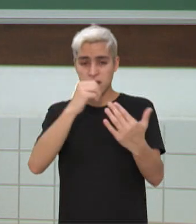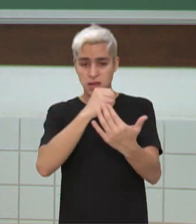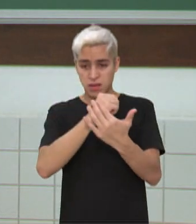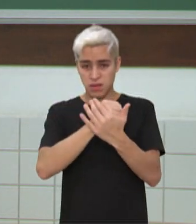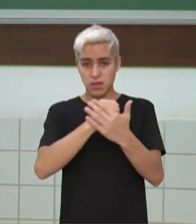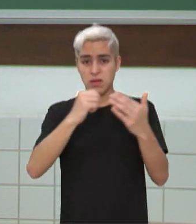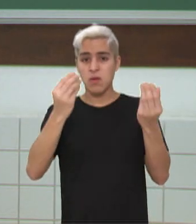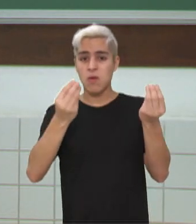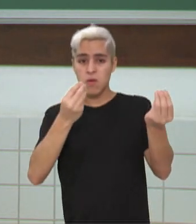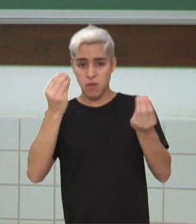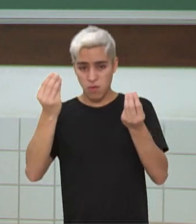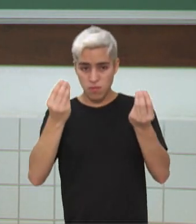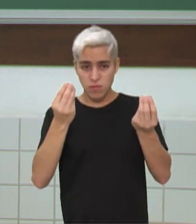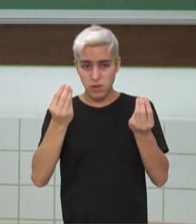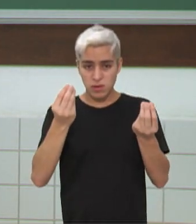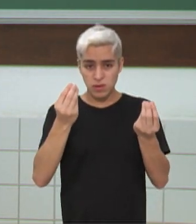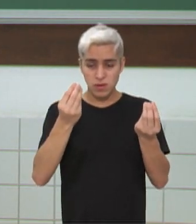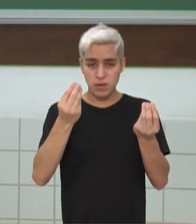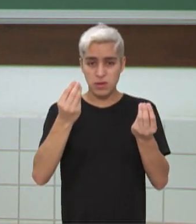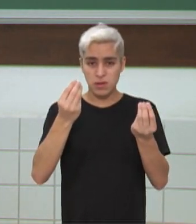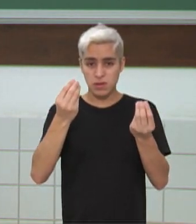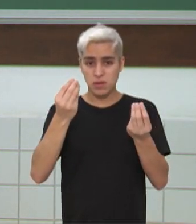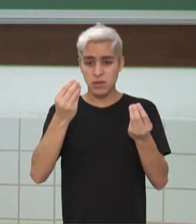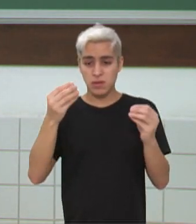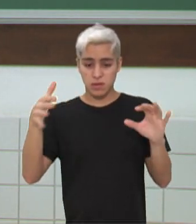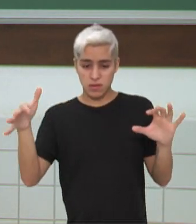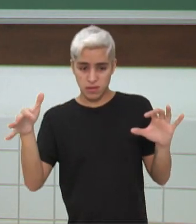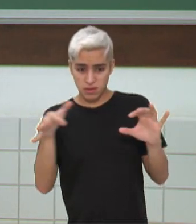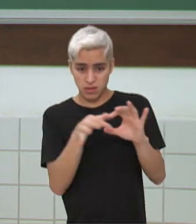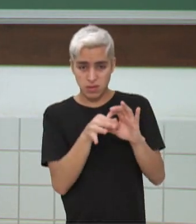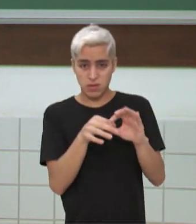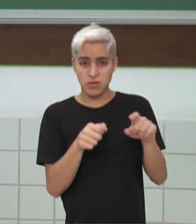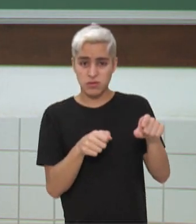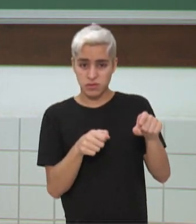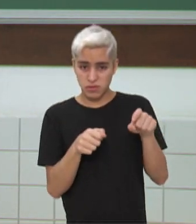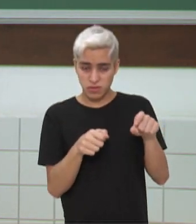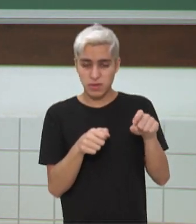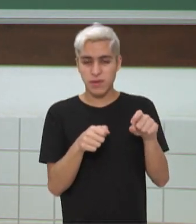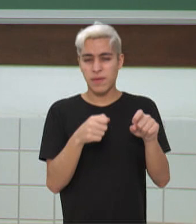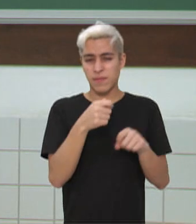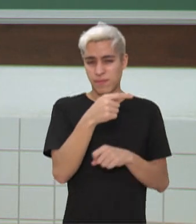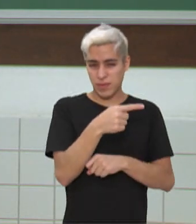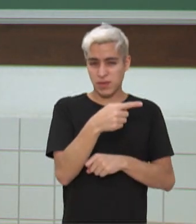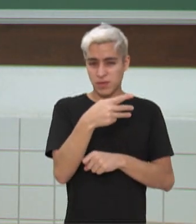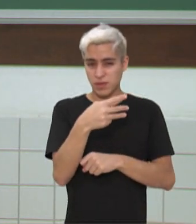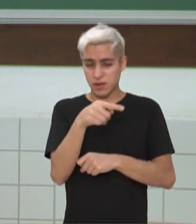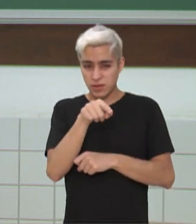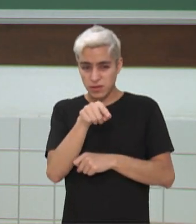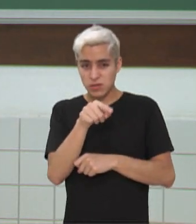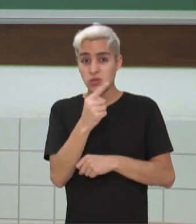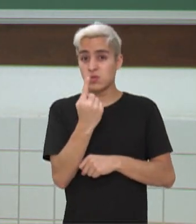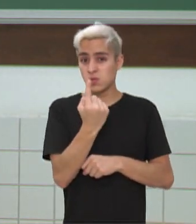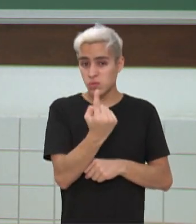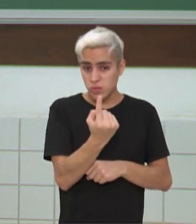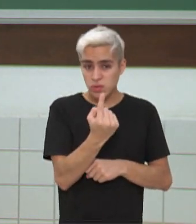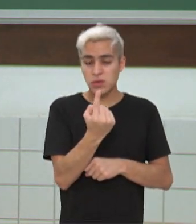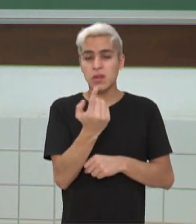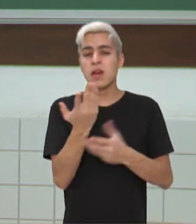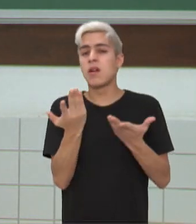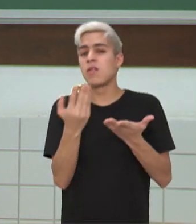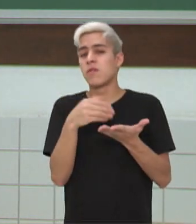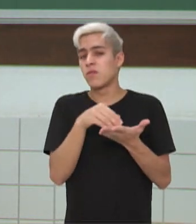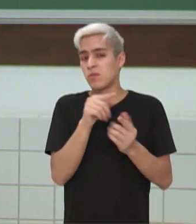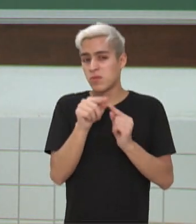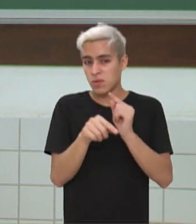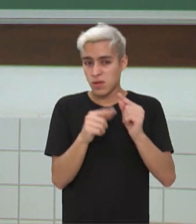intersecção com o eixo y, com o eixo x, em menos 3 e 1. Está faltando um momento aqui, que é